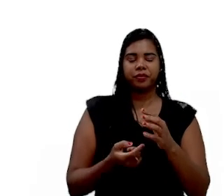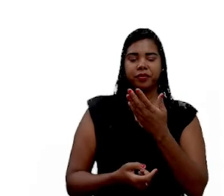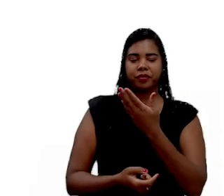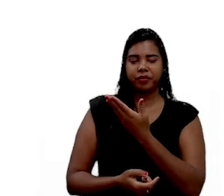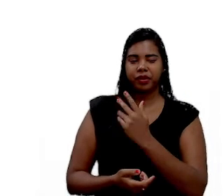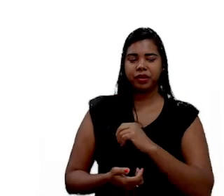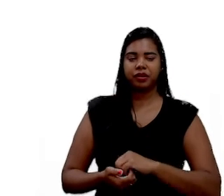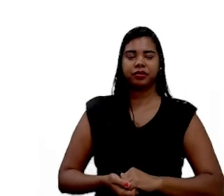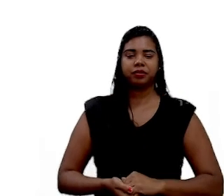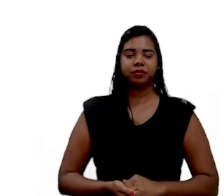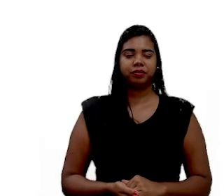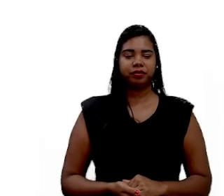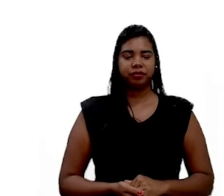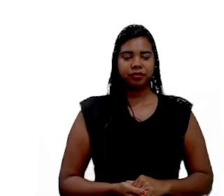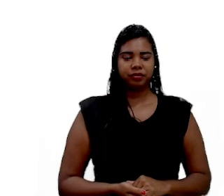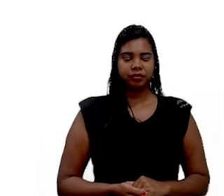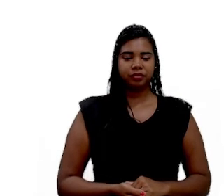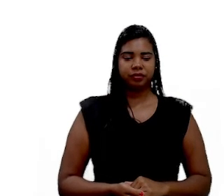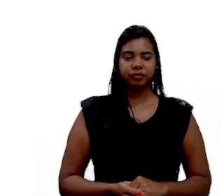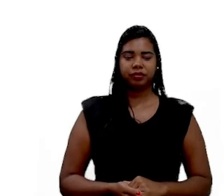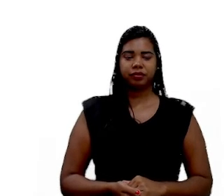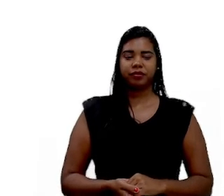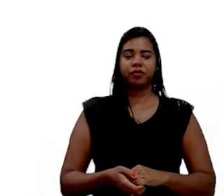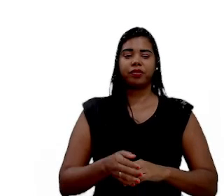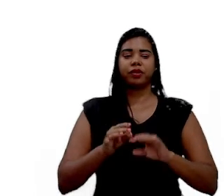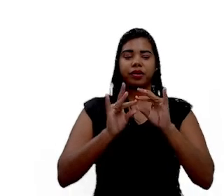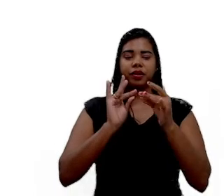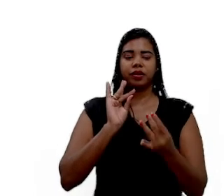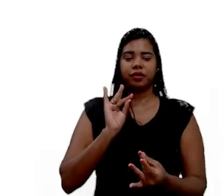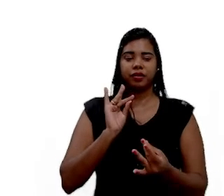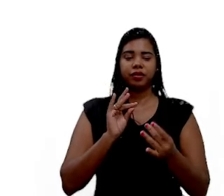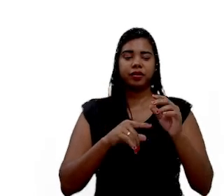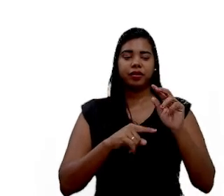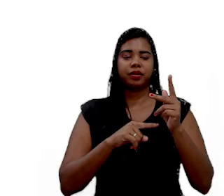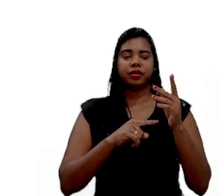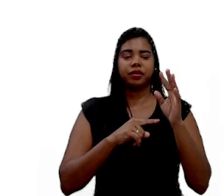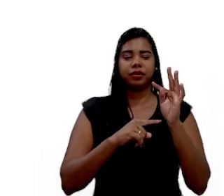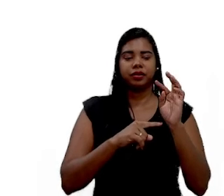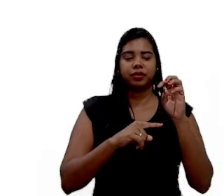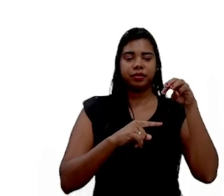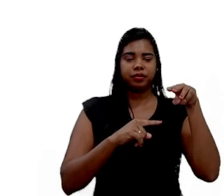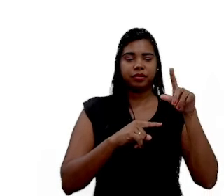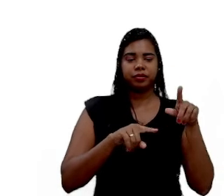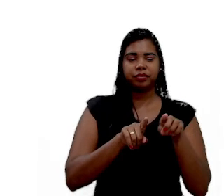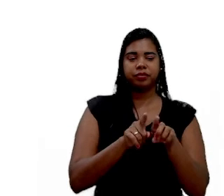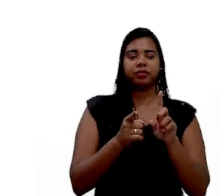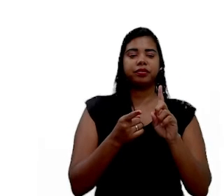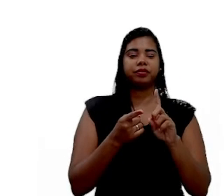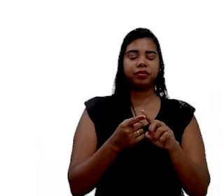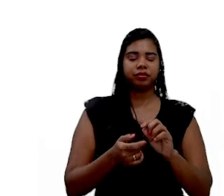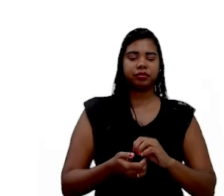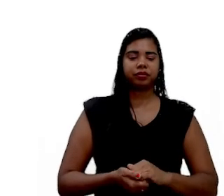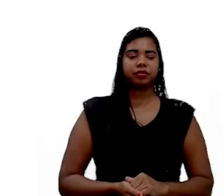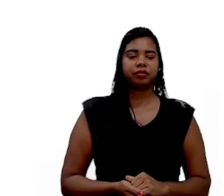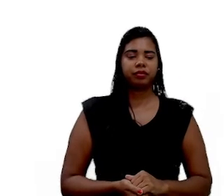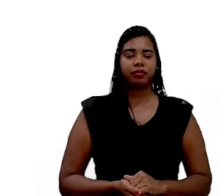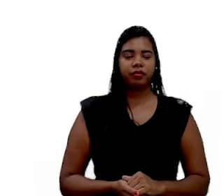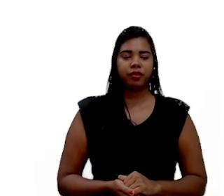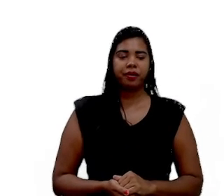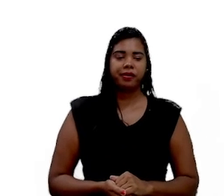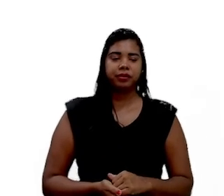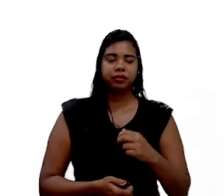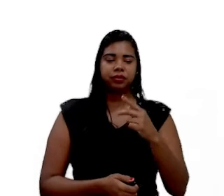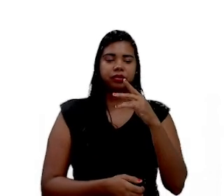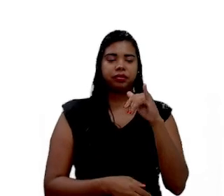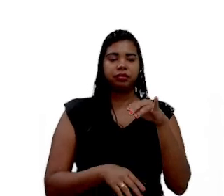index.html e o form, que é o formulário HTML. Tá? Então, segunda etapa, depois a gente faz a configuração, né, no sets.py, que